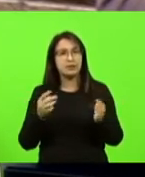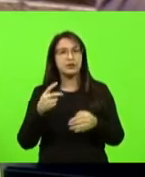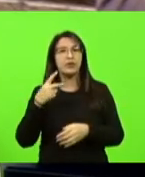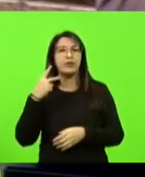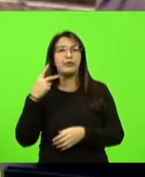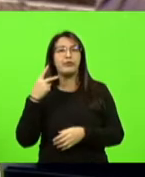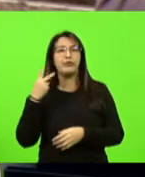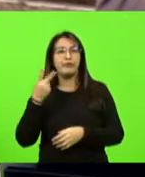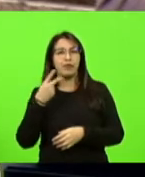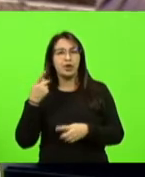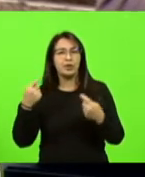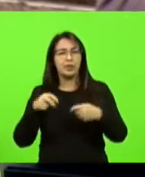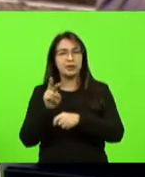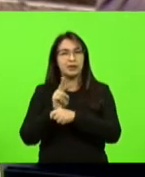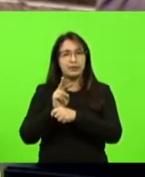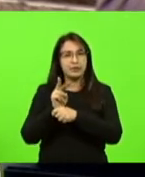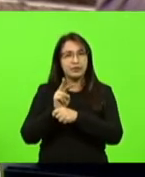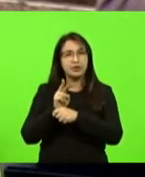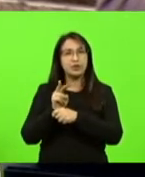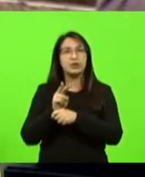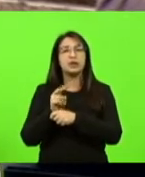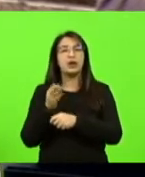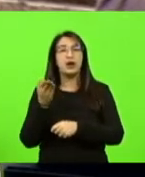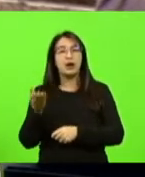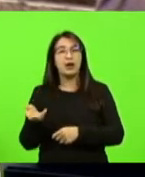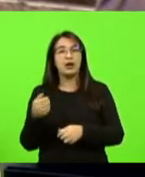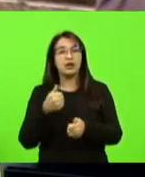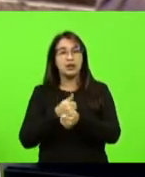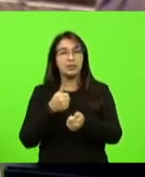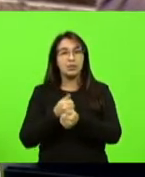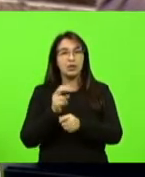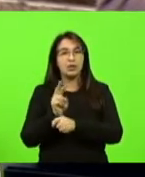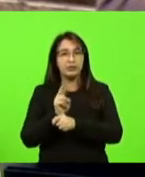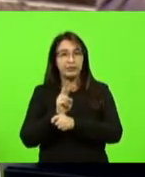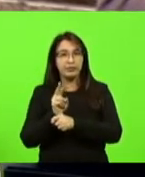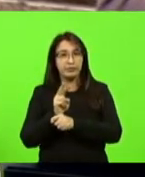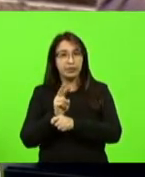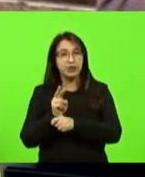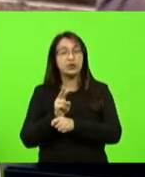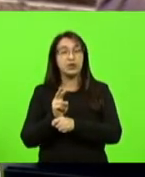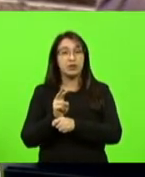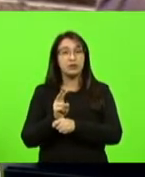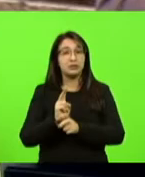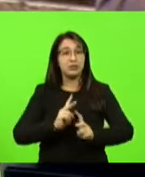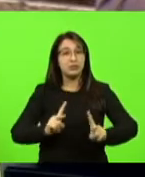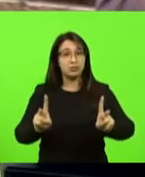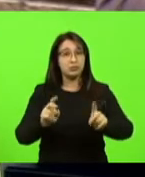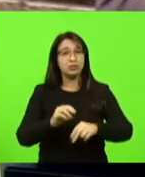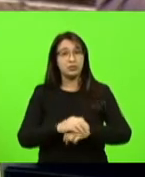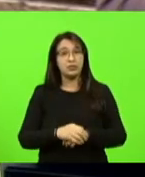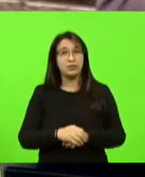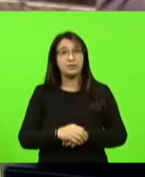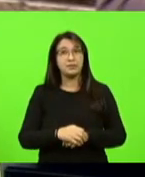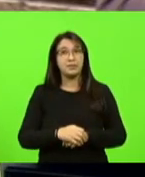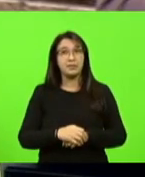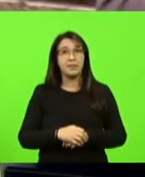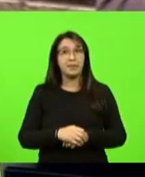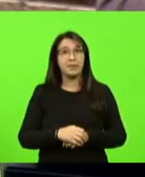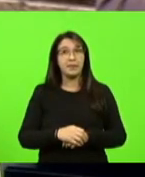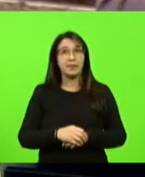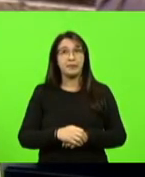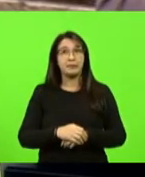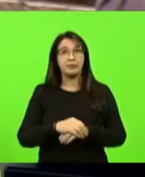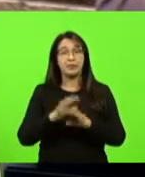não vai fiscalizar, que o Tribunal de Contas não vai fiscalizar as contas do município. Gente, o que que um